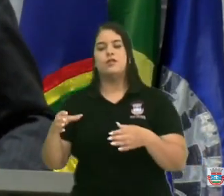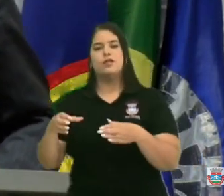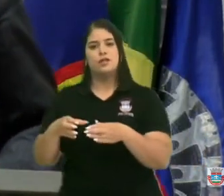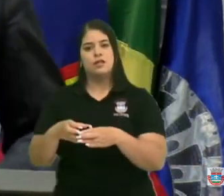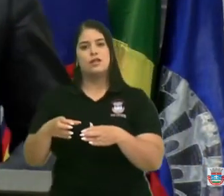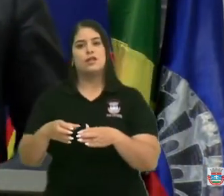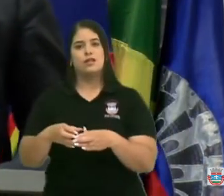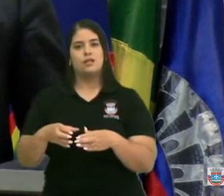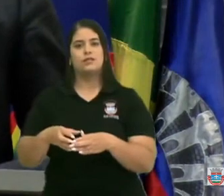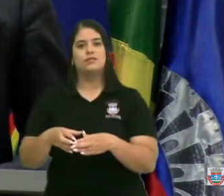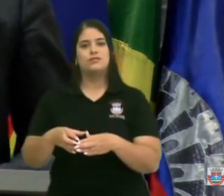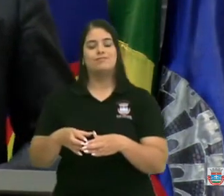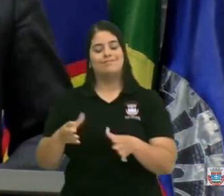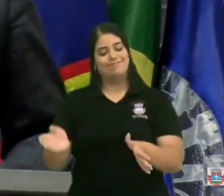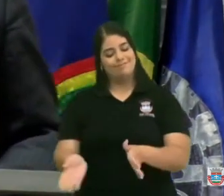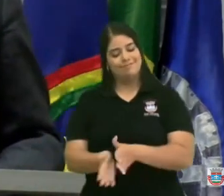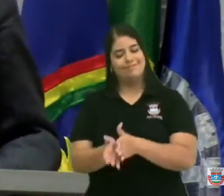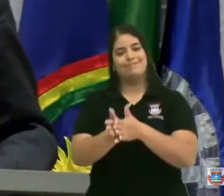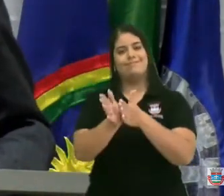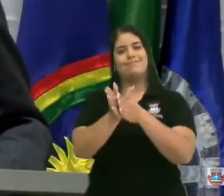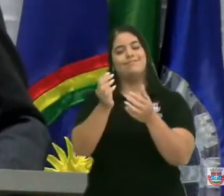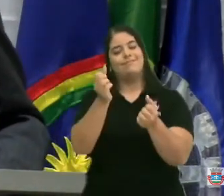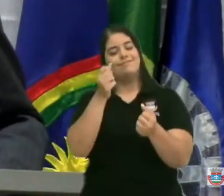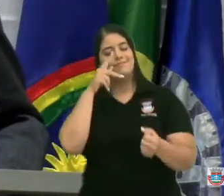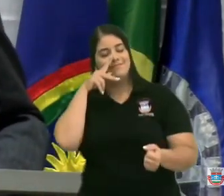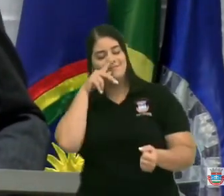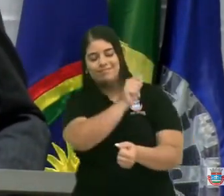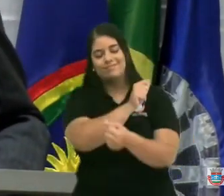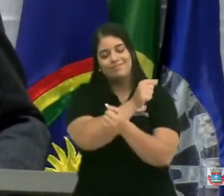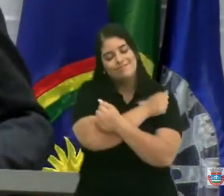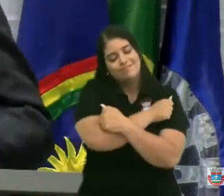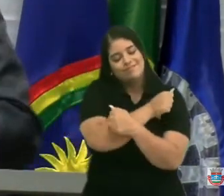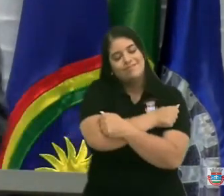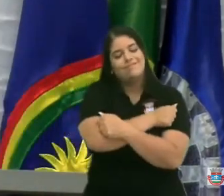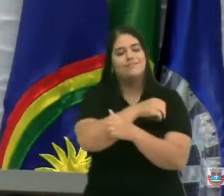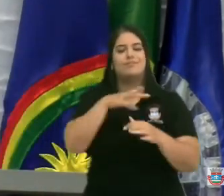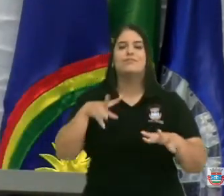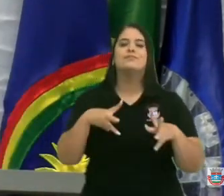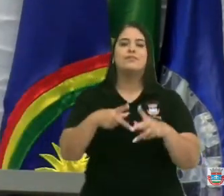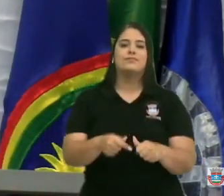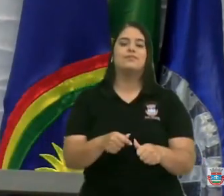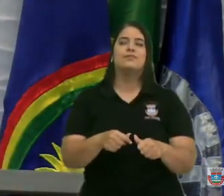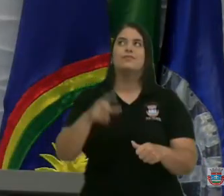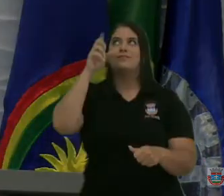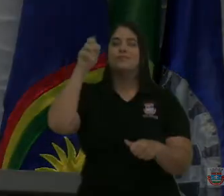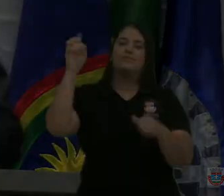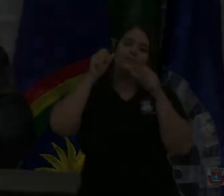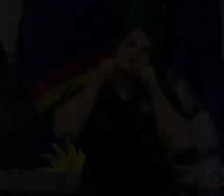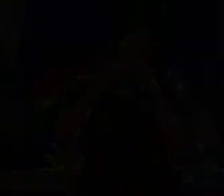quem eu aqui parabenizo. Um forte abraço a todos e que Deus abençoe.